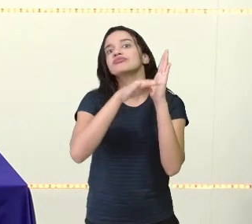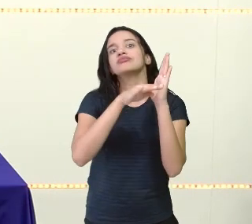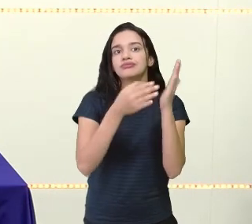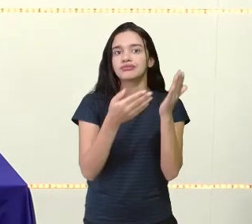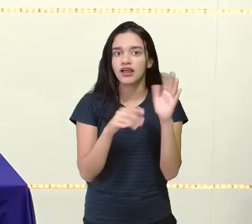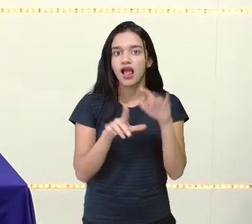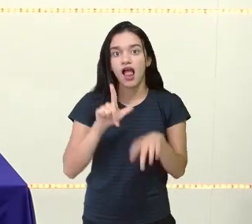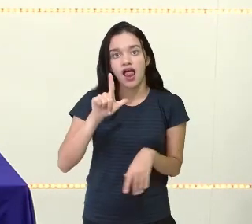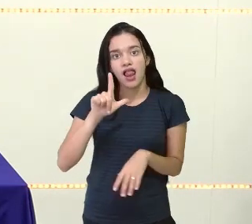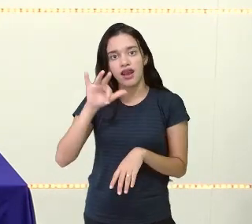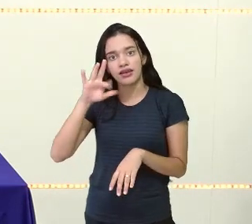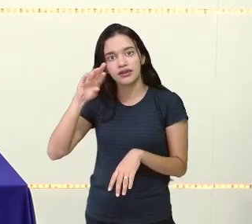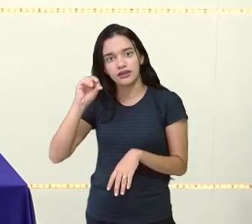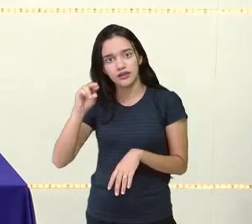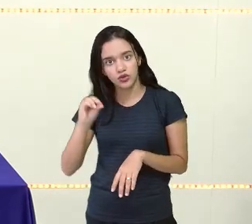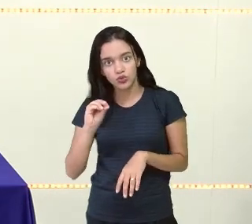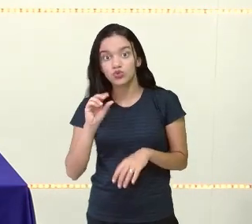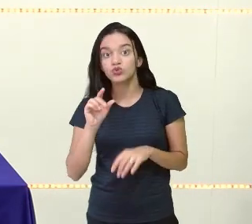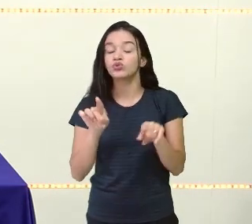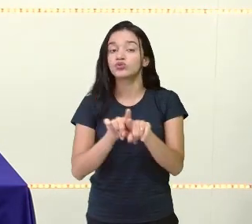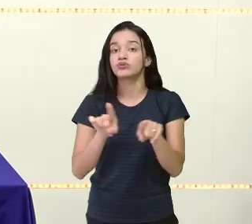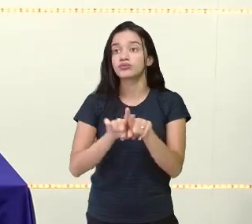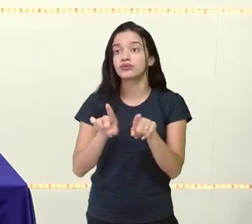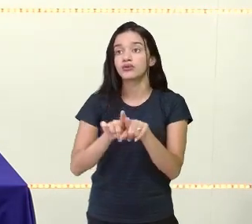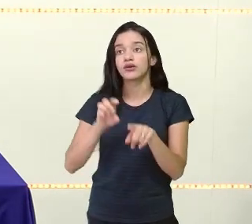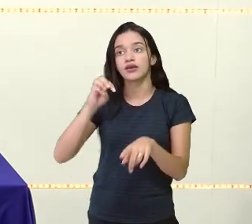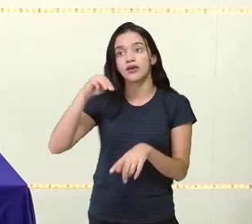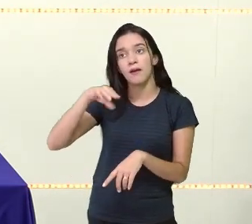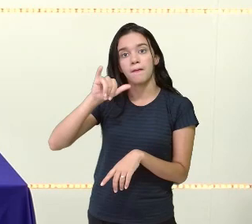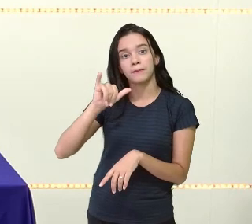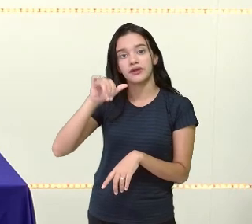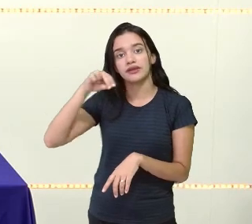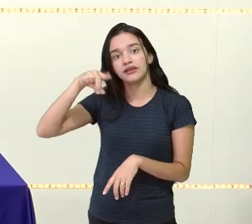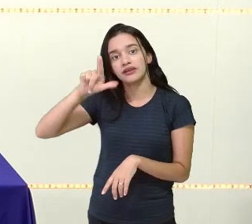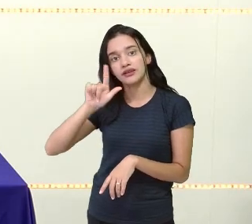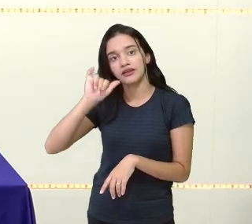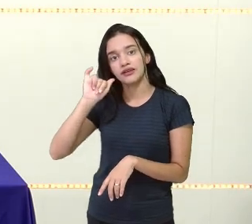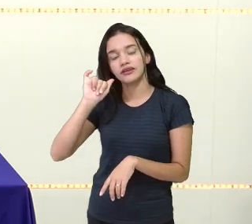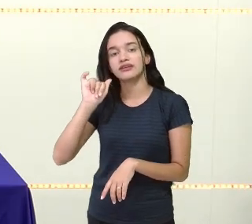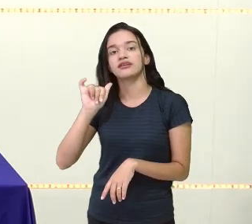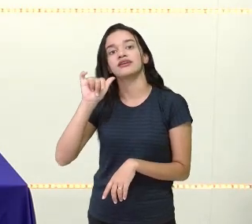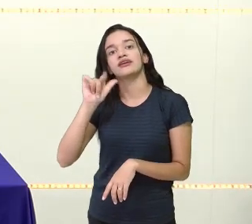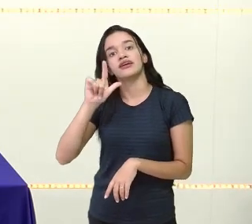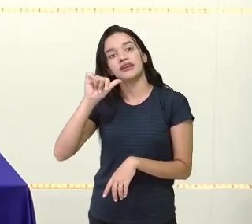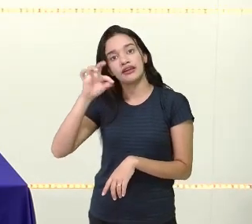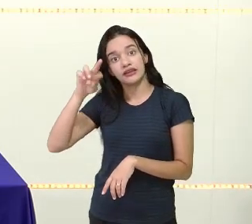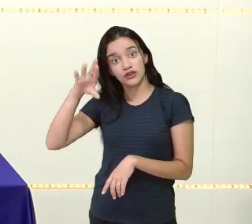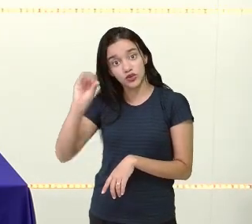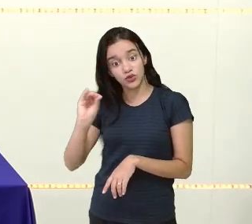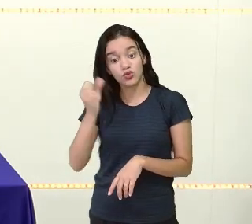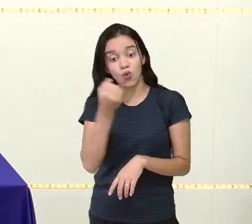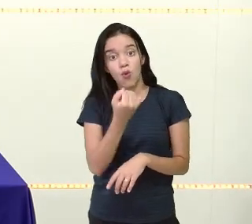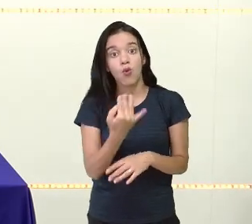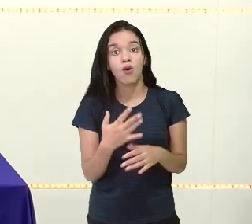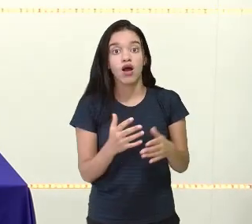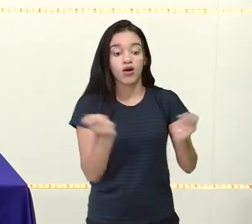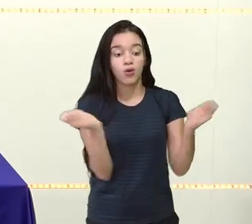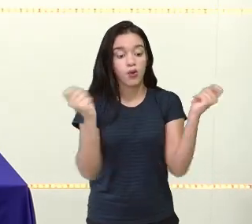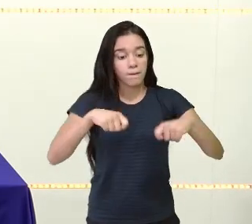Porque litro e mililitro eu uso para capacidade, né? A quantidade